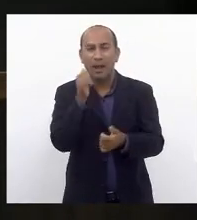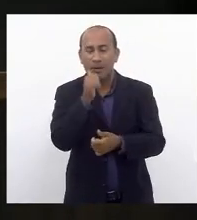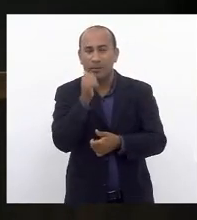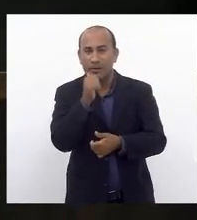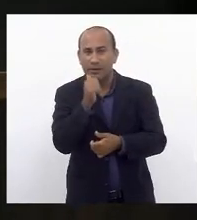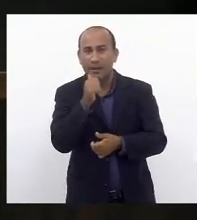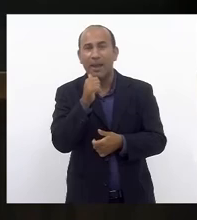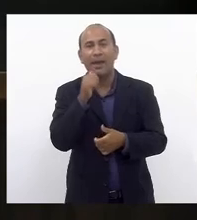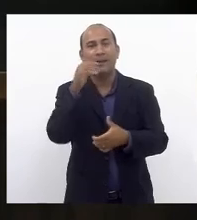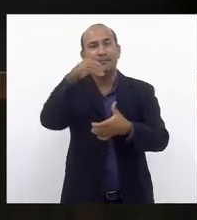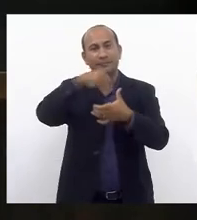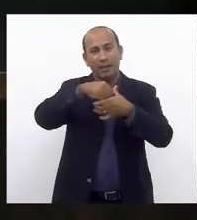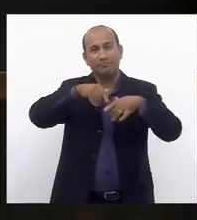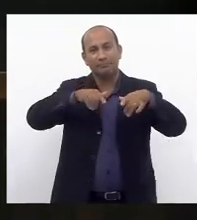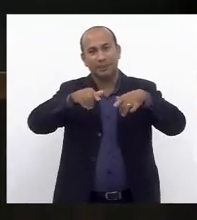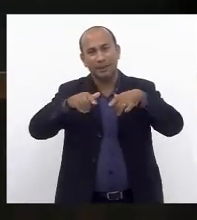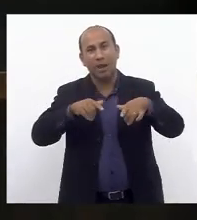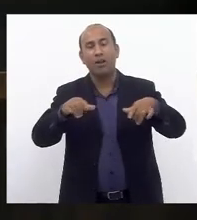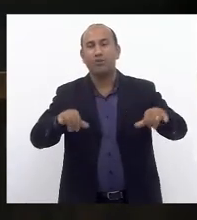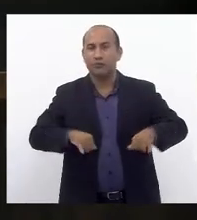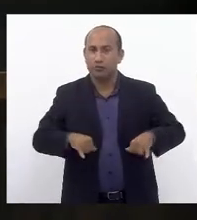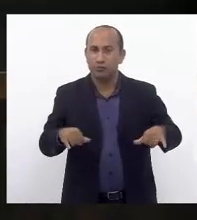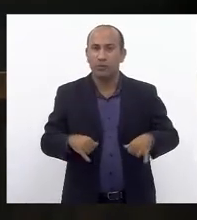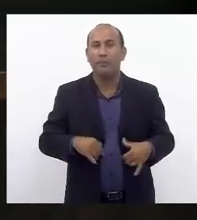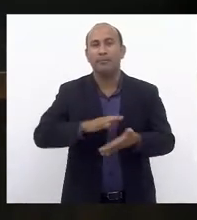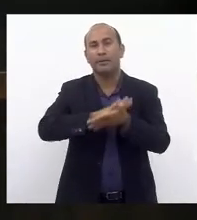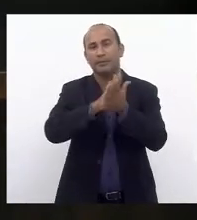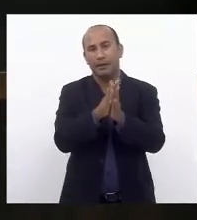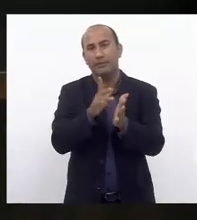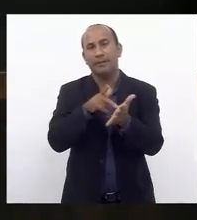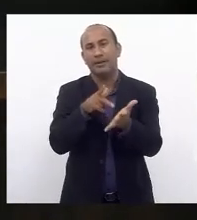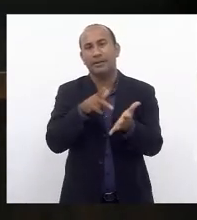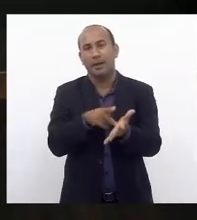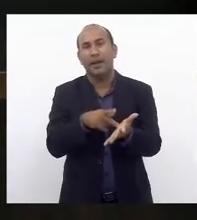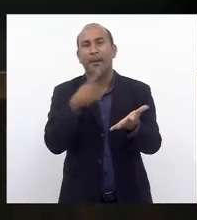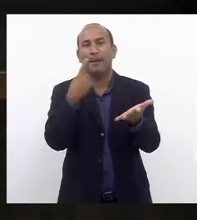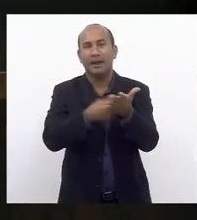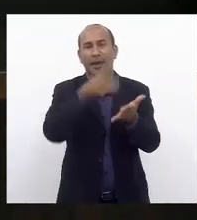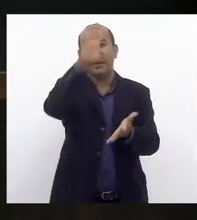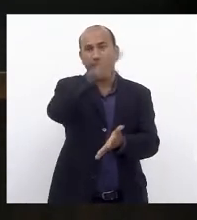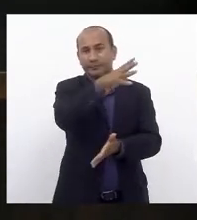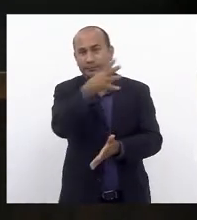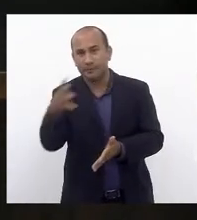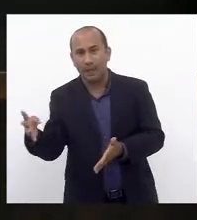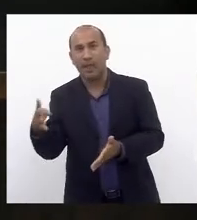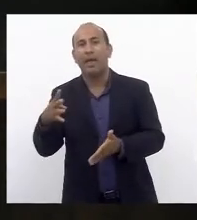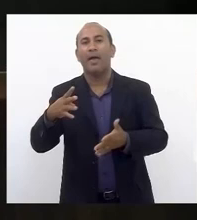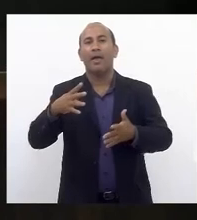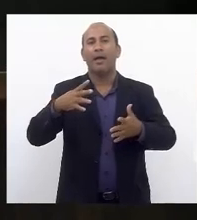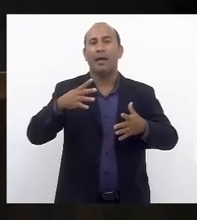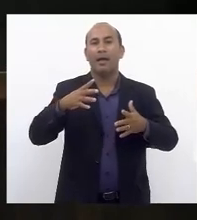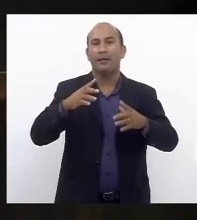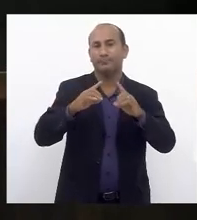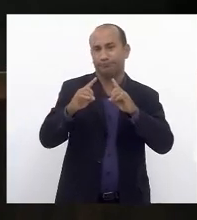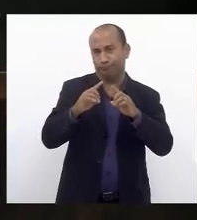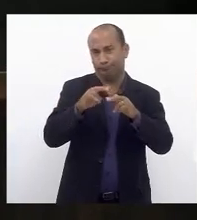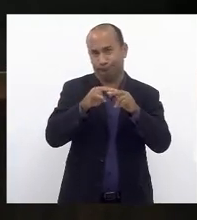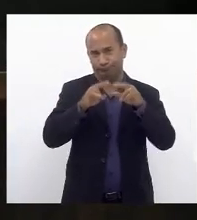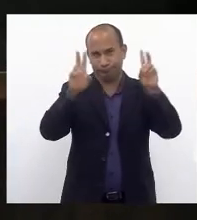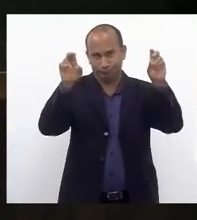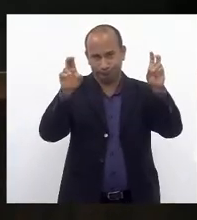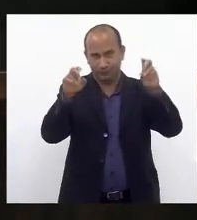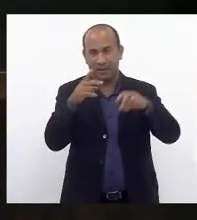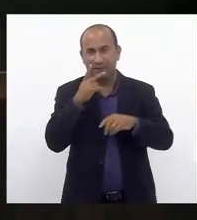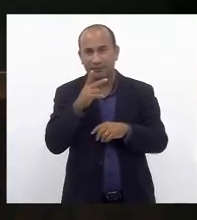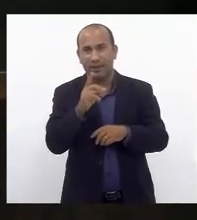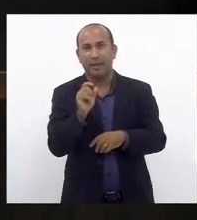mulheres no mercado de trabalho sofrem muitas discriminações e marcar no calendário um debate sobre esse tema é